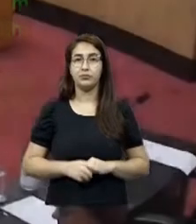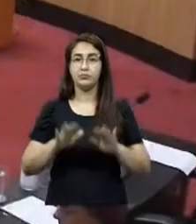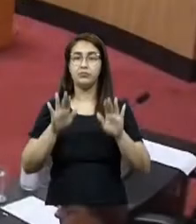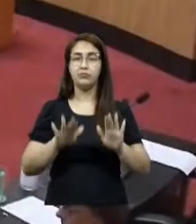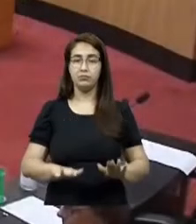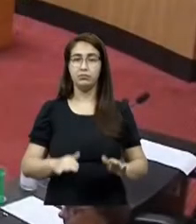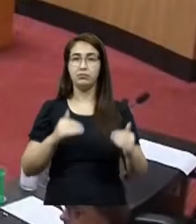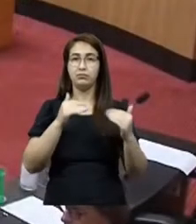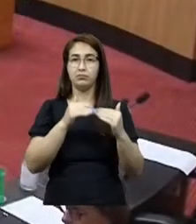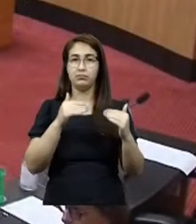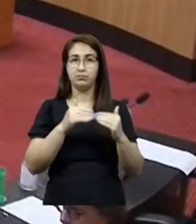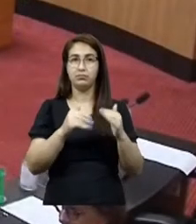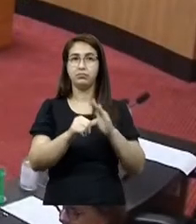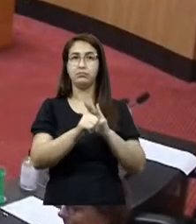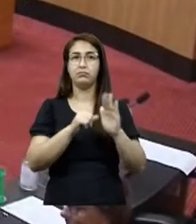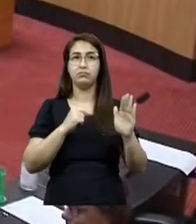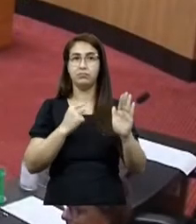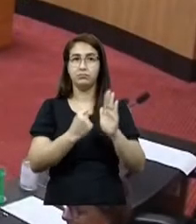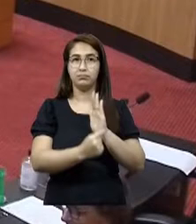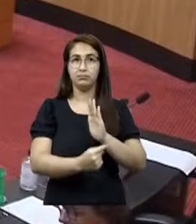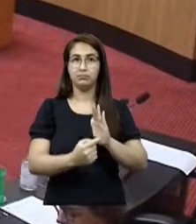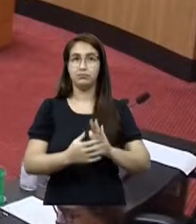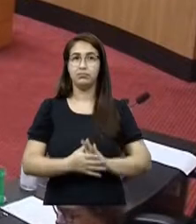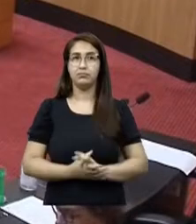Mantido o veto.